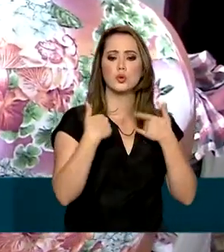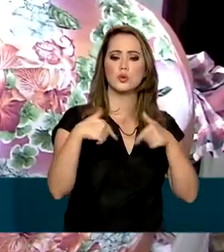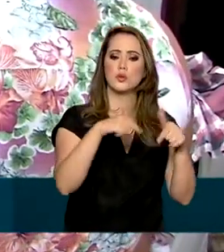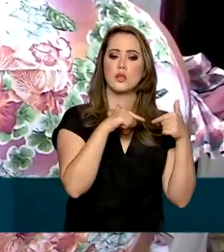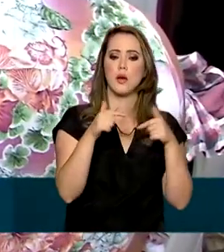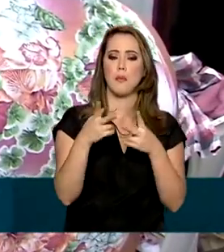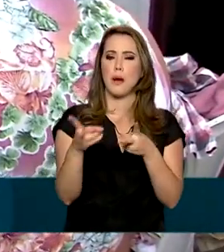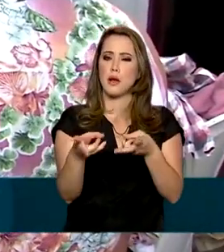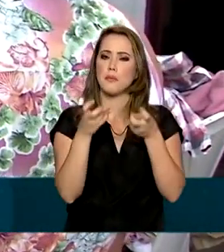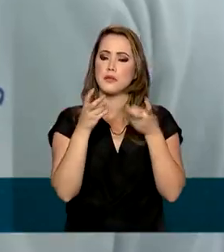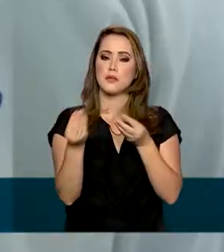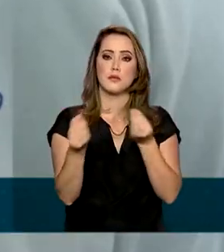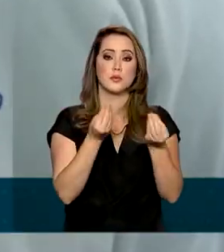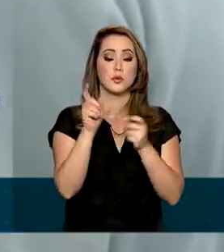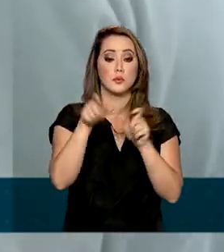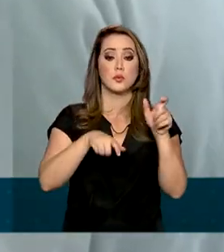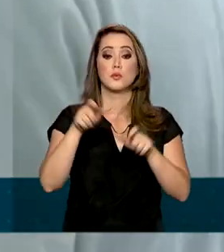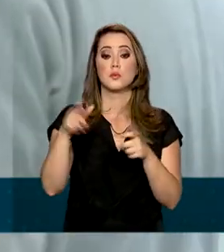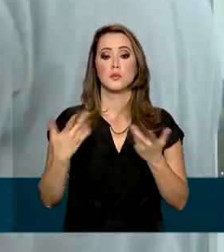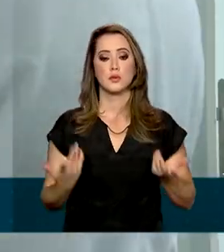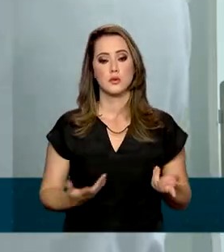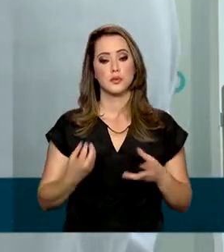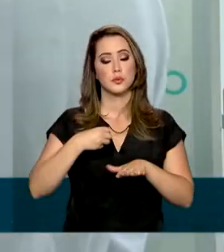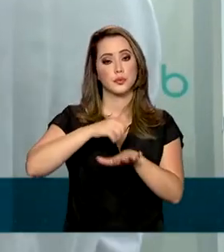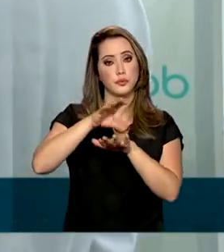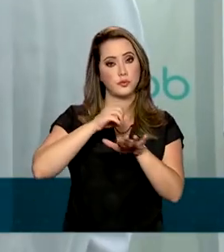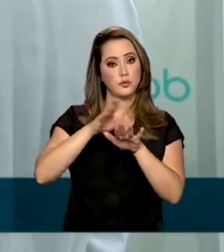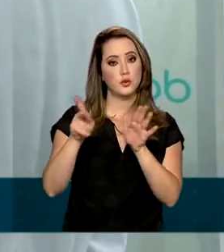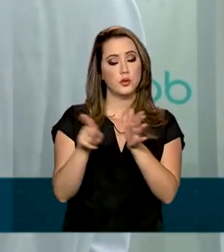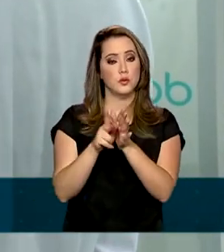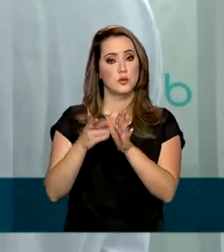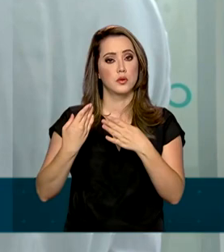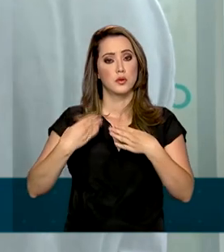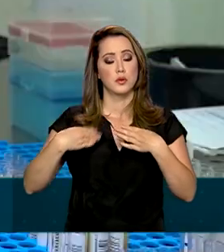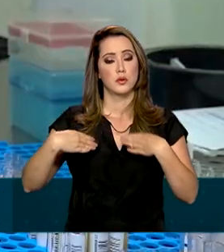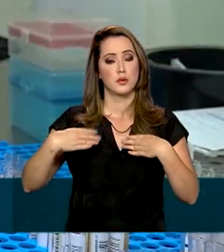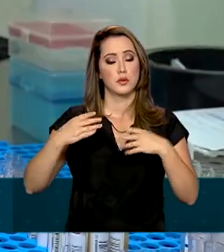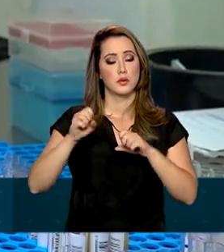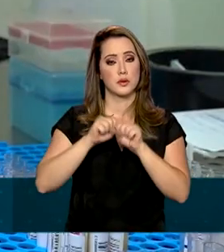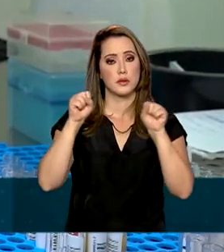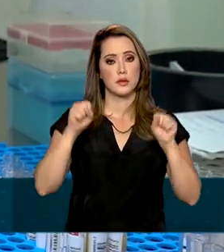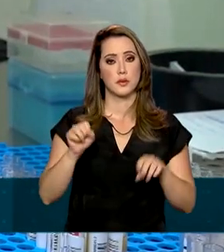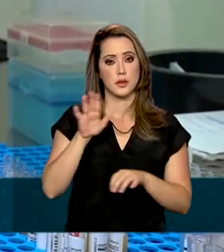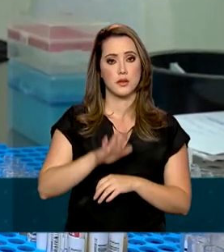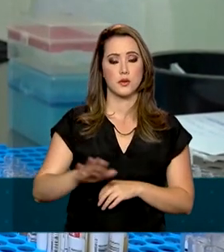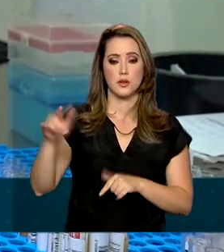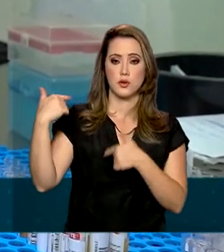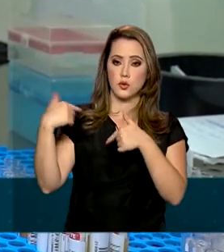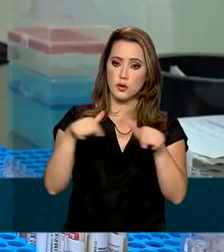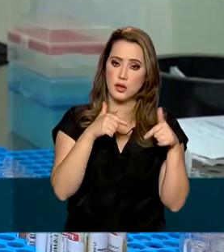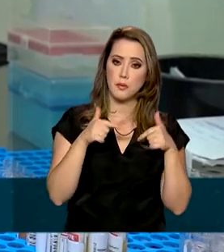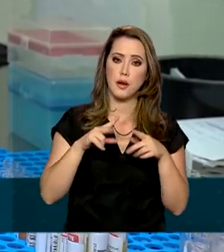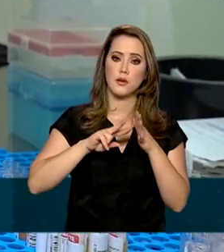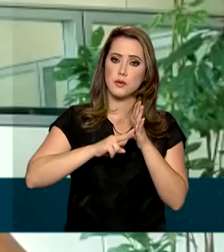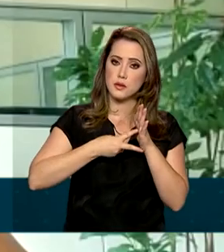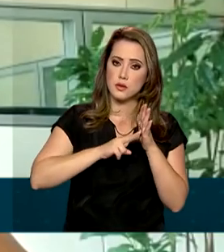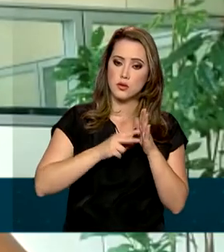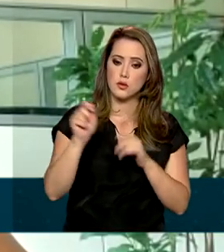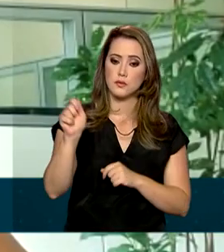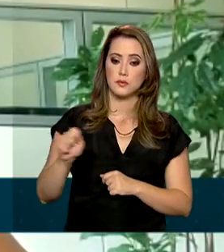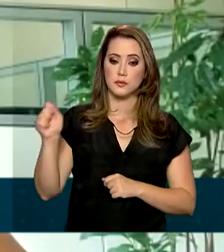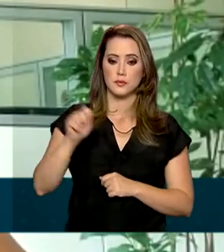do perfil da categoria, com informações repassadas pelo Sistema Nacional de Emprego, sindicatos e associações.